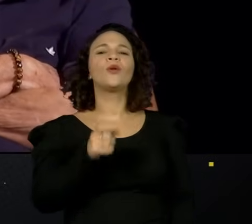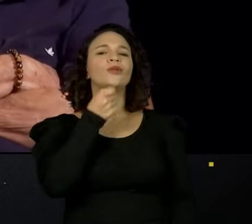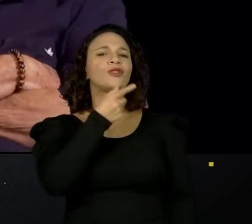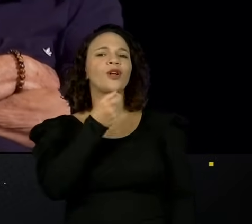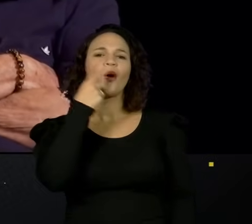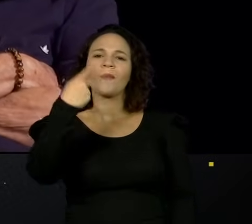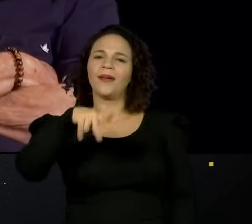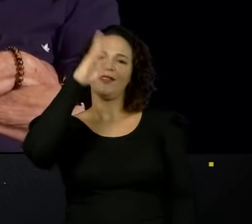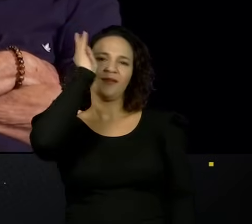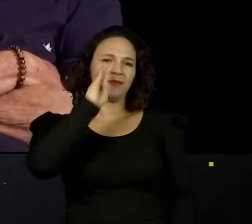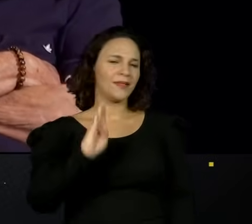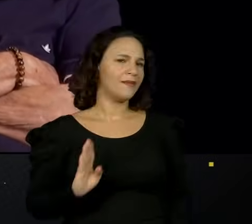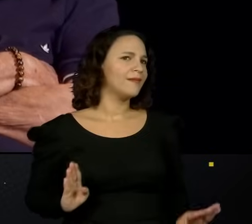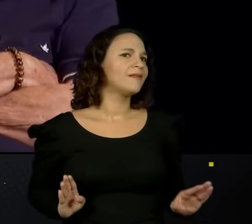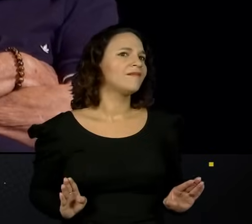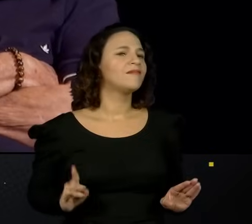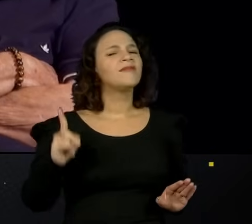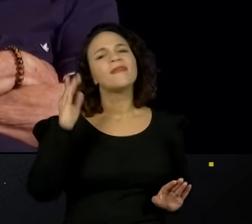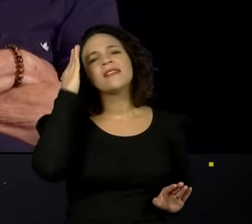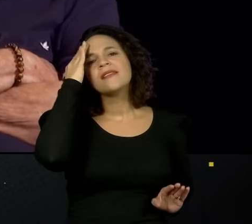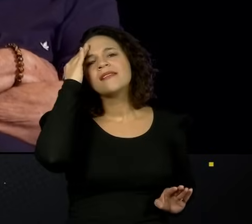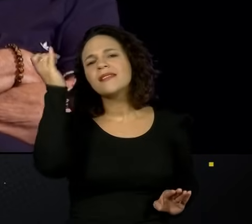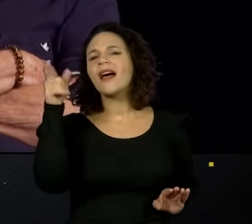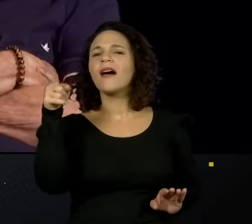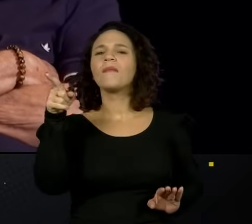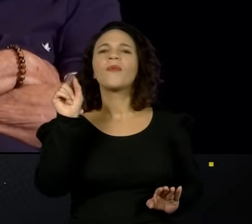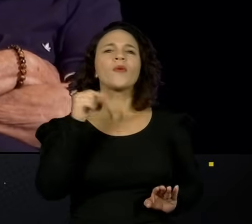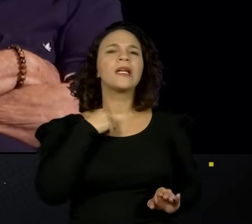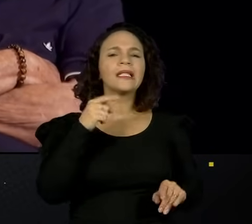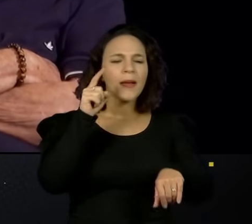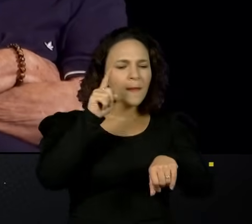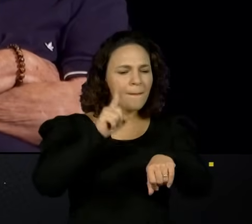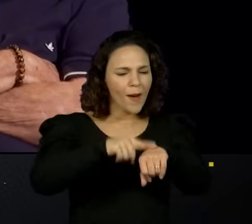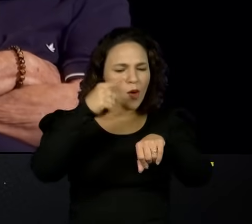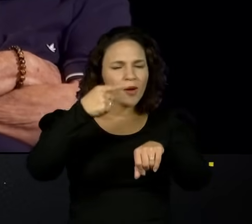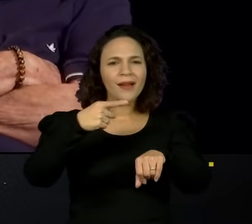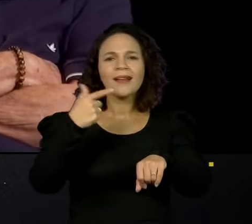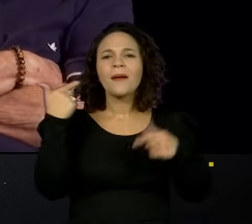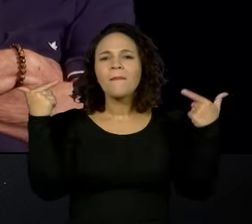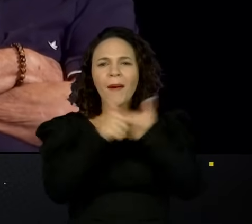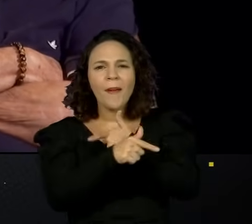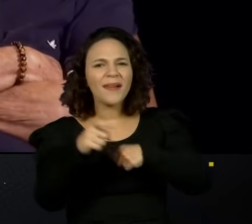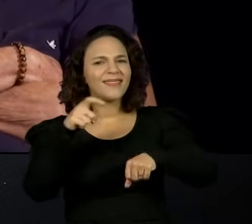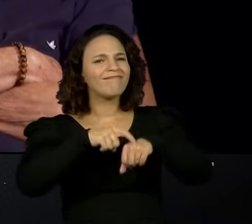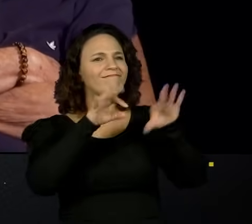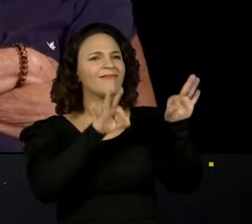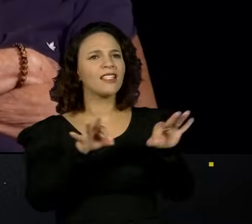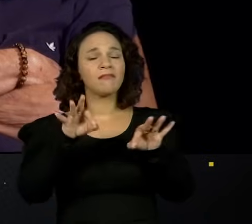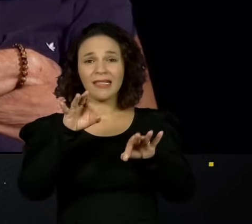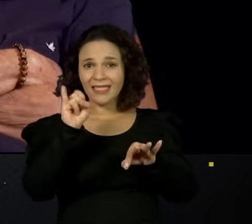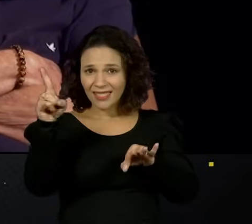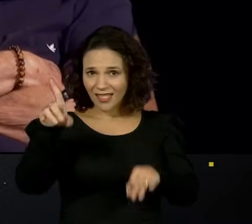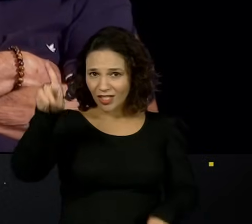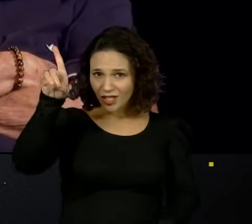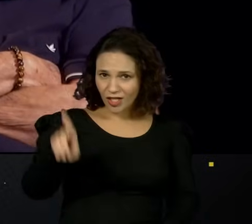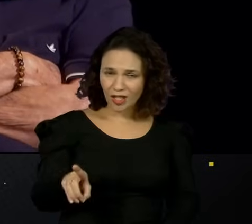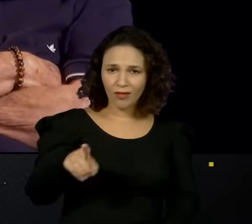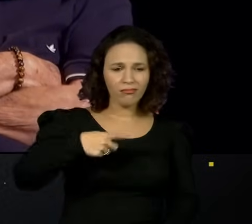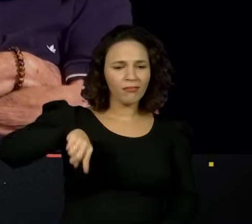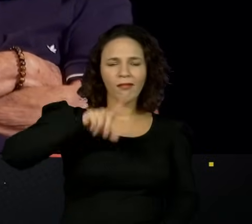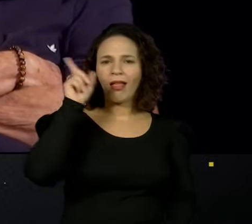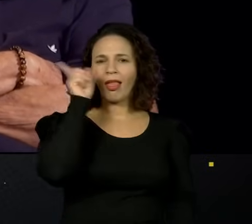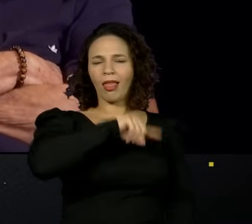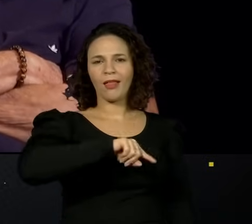no Brasil. Porque você sabe o que você quer, você tem os times certos. A gente não erra quando está nas suas